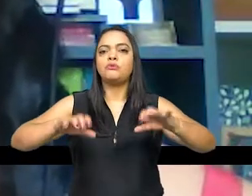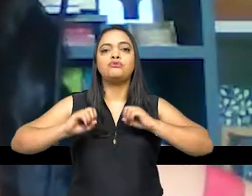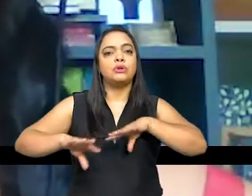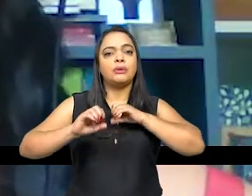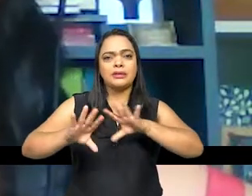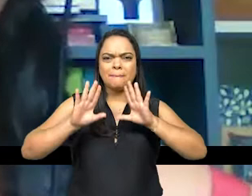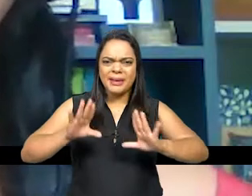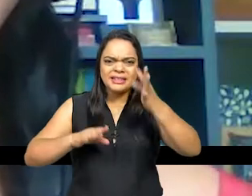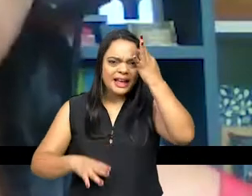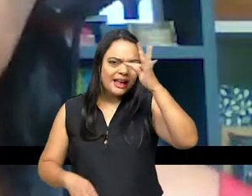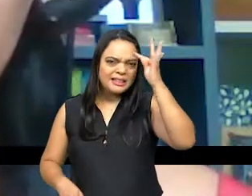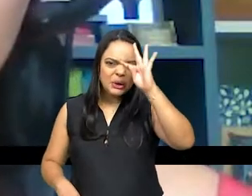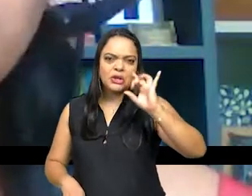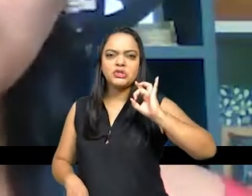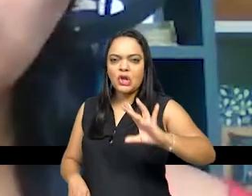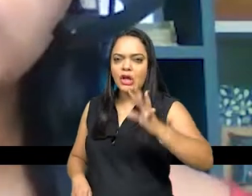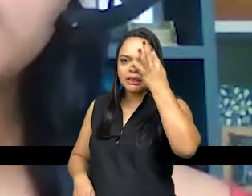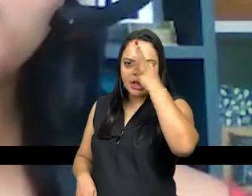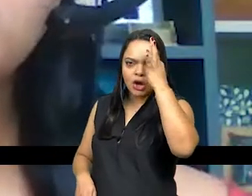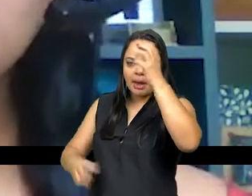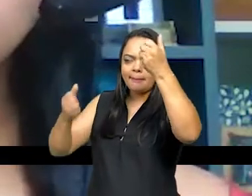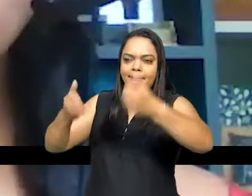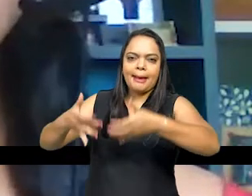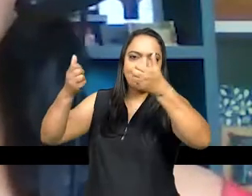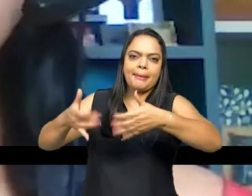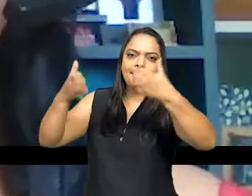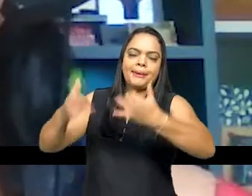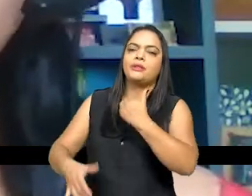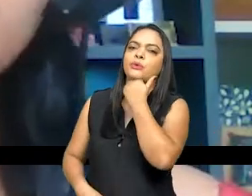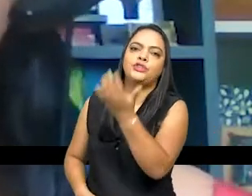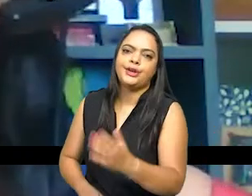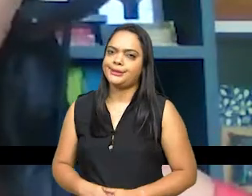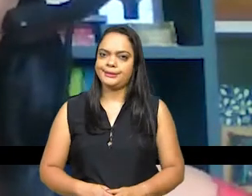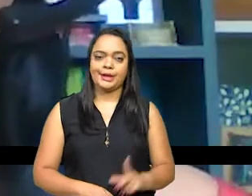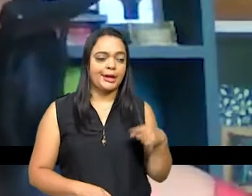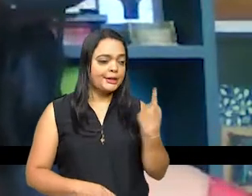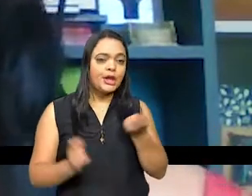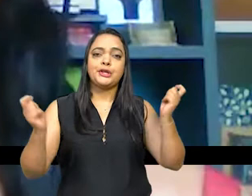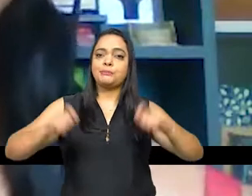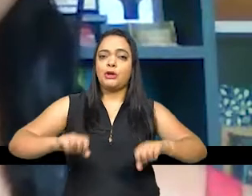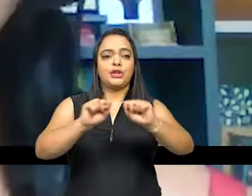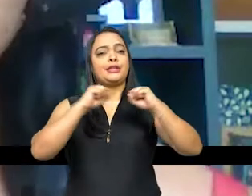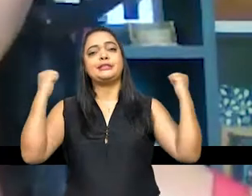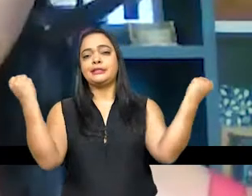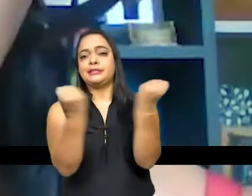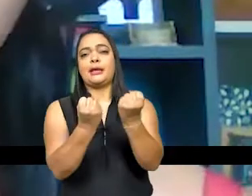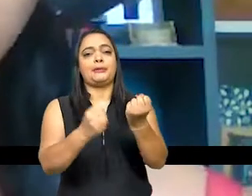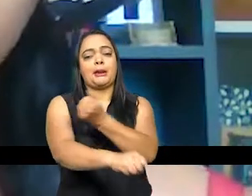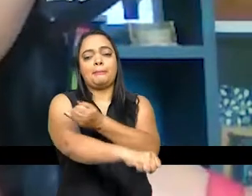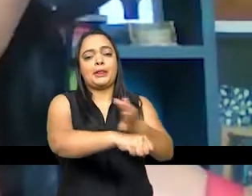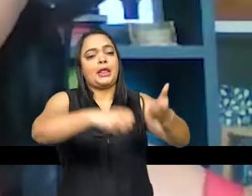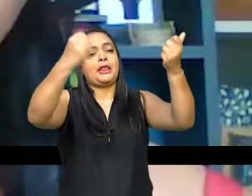mas a teoria crua, ela não dá conta. A gente pode fazer um seminário inteiro sobre branquitude, se a gente não conseguir